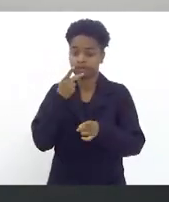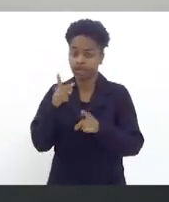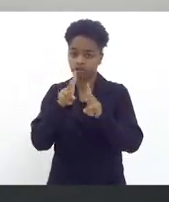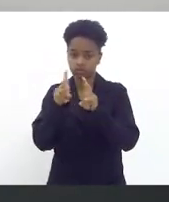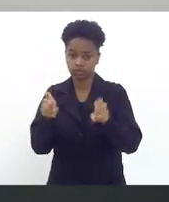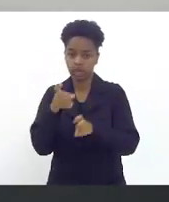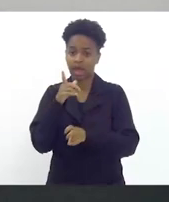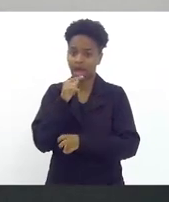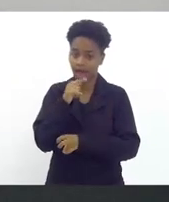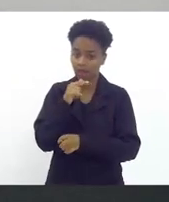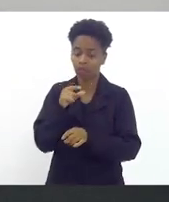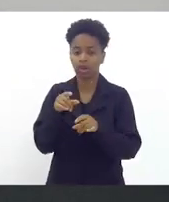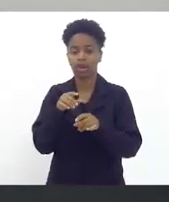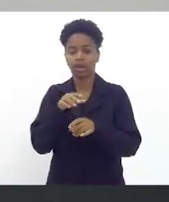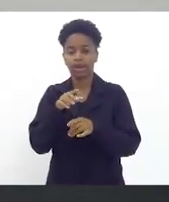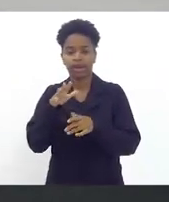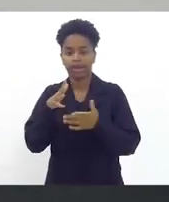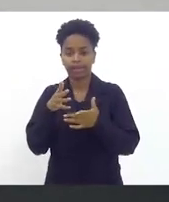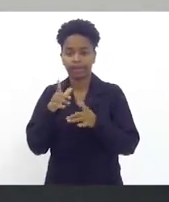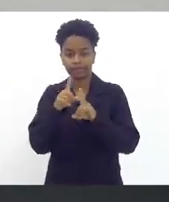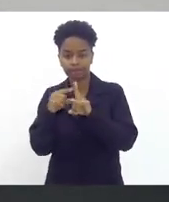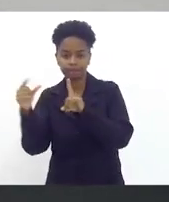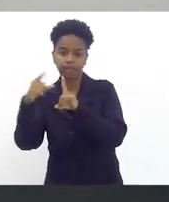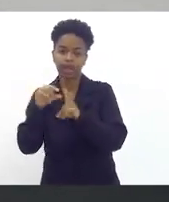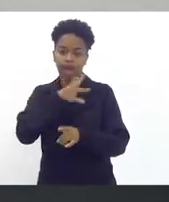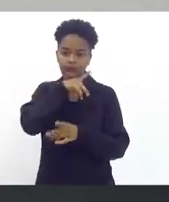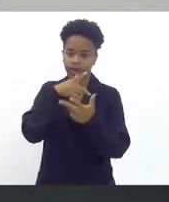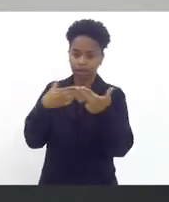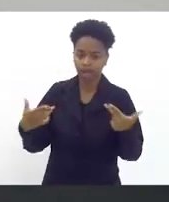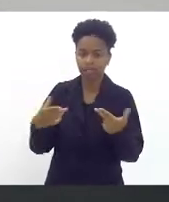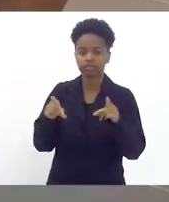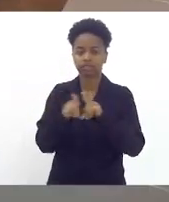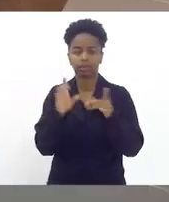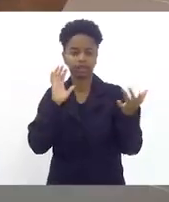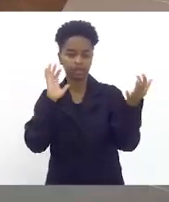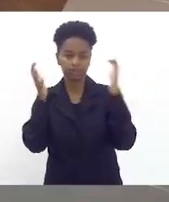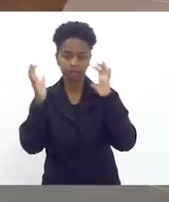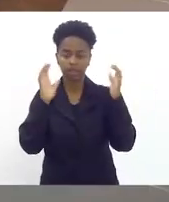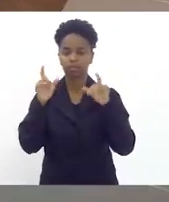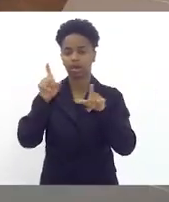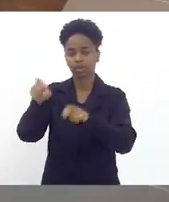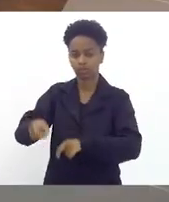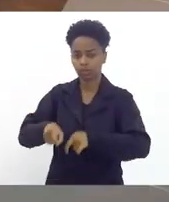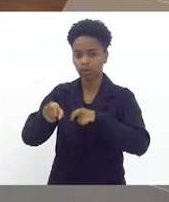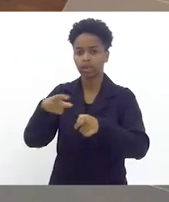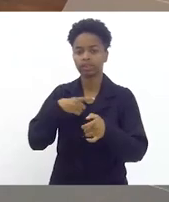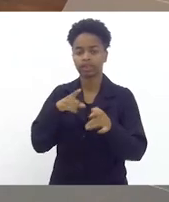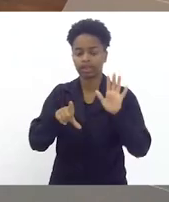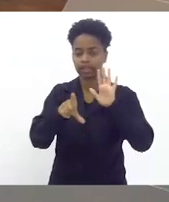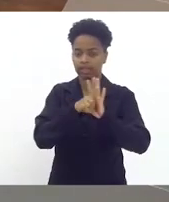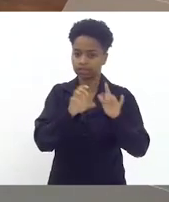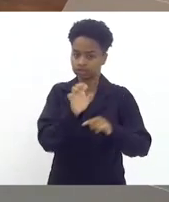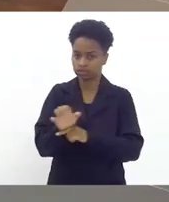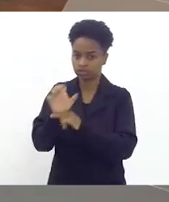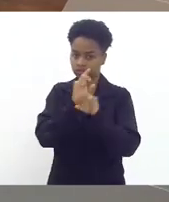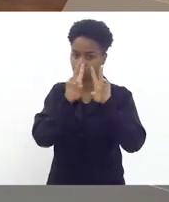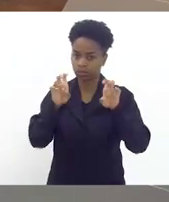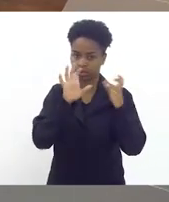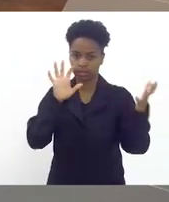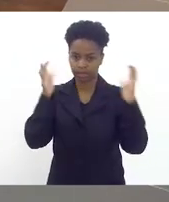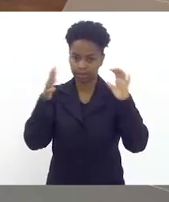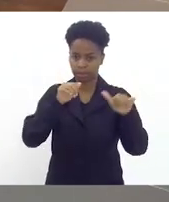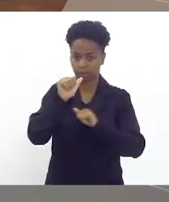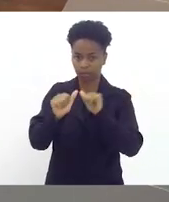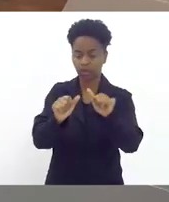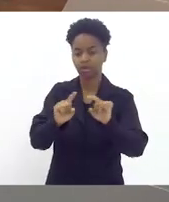fauna e flora de agricultura de clima nós temos também uma lei estadual de mudanças climáticas não é o nosso